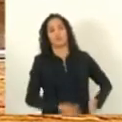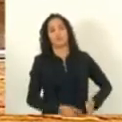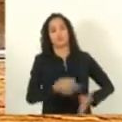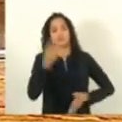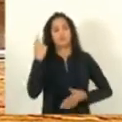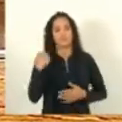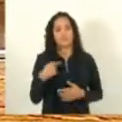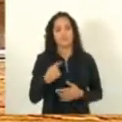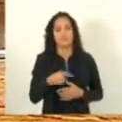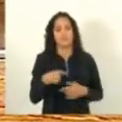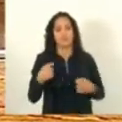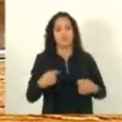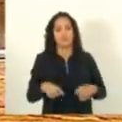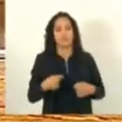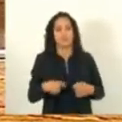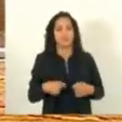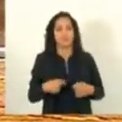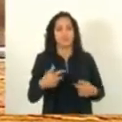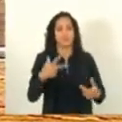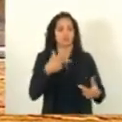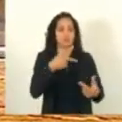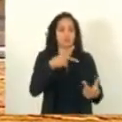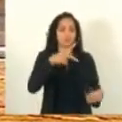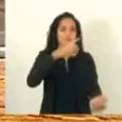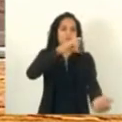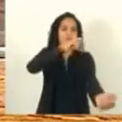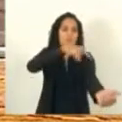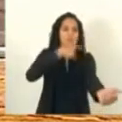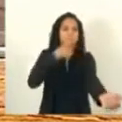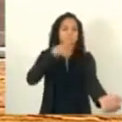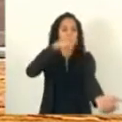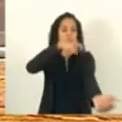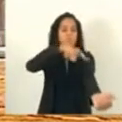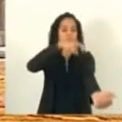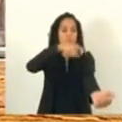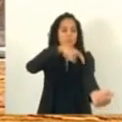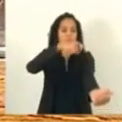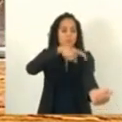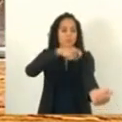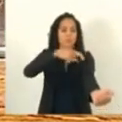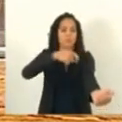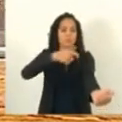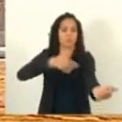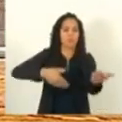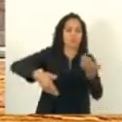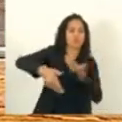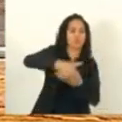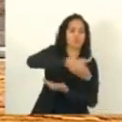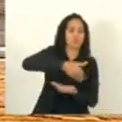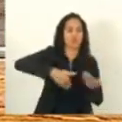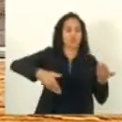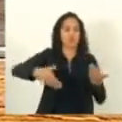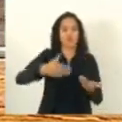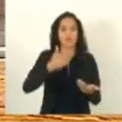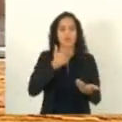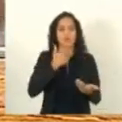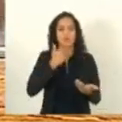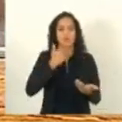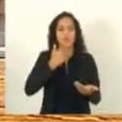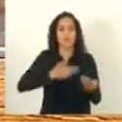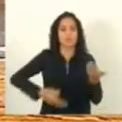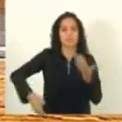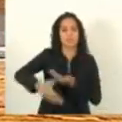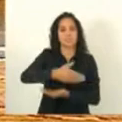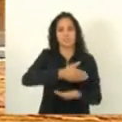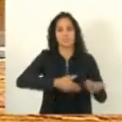fazer duas sexo sanguíneo e transfusão, ou seja, quem não sabe o que é isso, é trocar o sangue duas vezes. Ele ficou com,